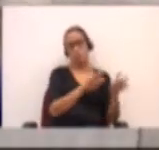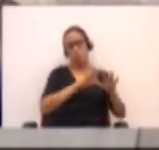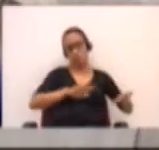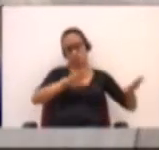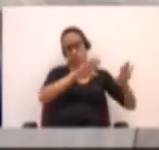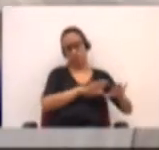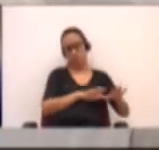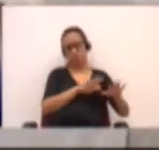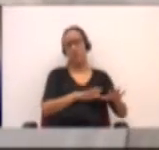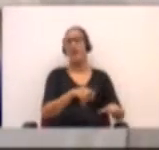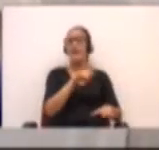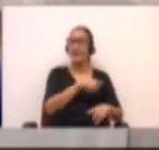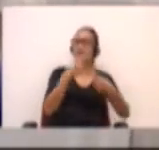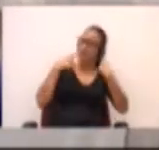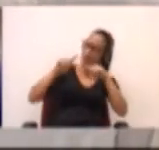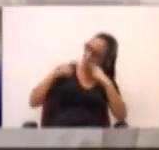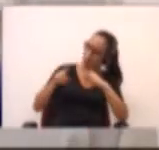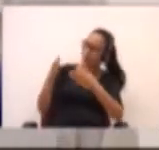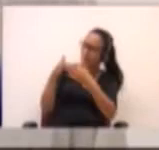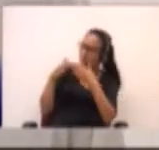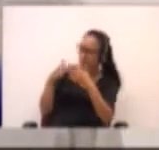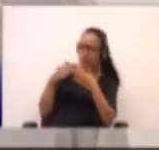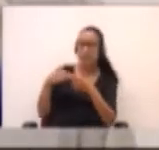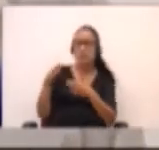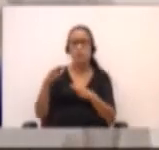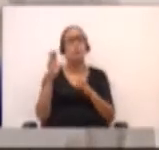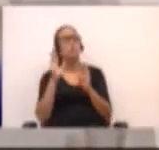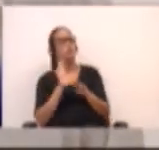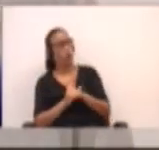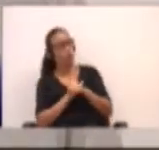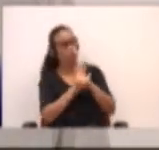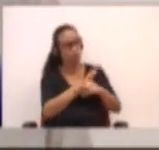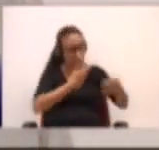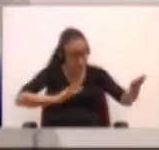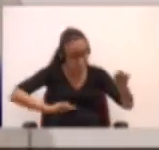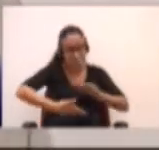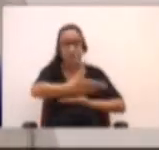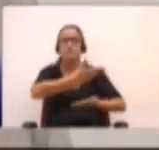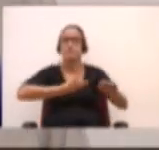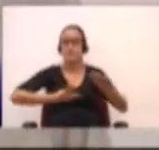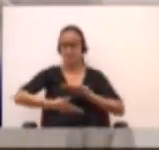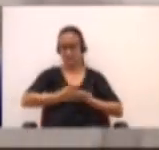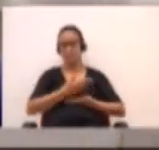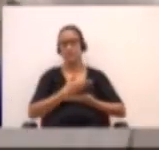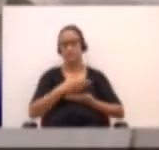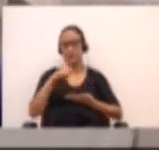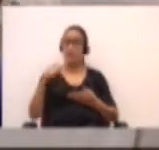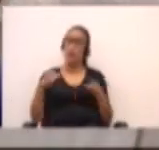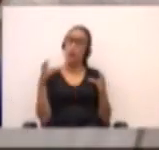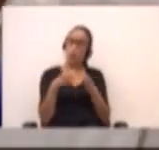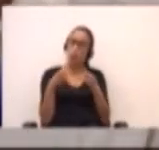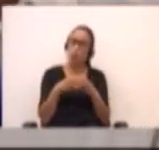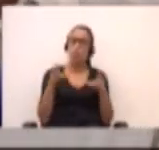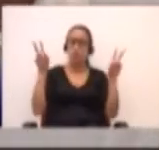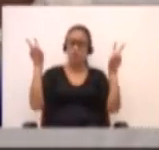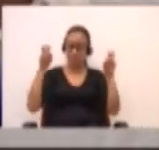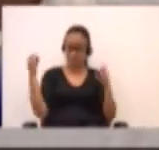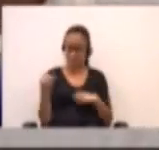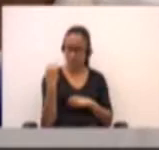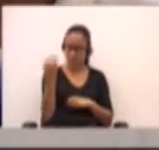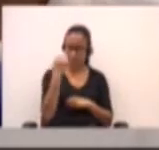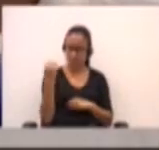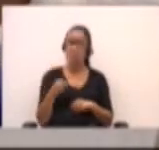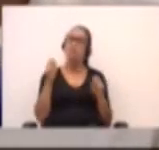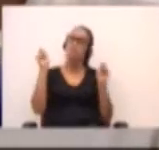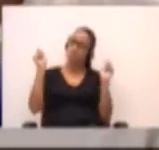ela tem essa especificidade, ela tem essa peculiaridade de fazer audiência pública, de ouvir a população. A